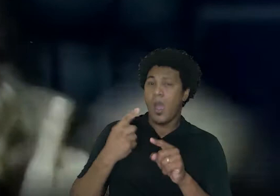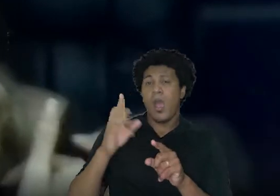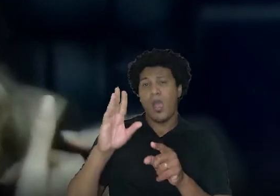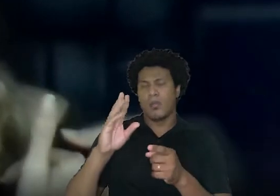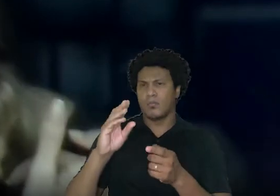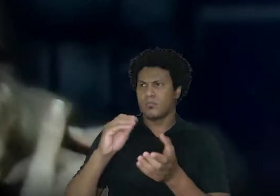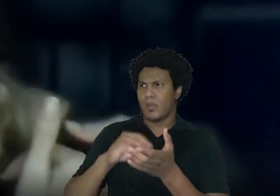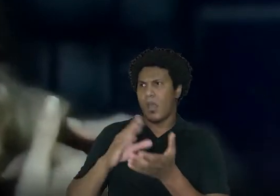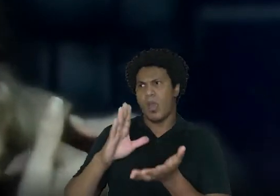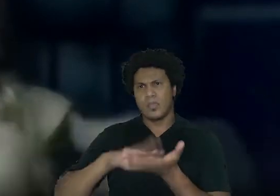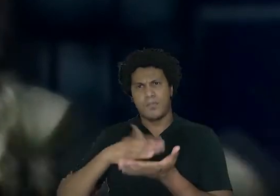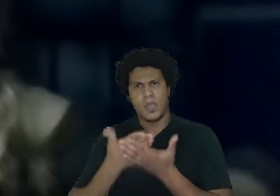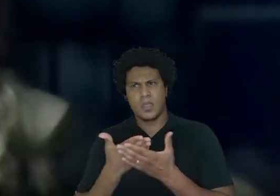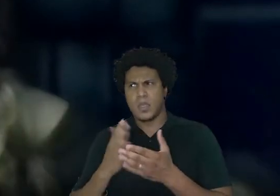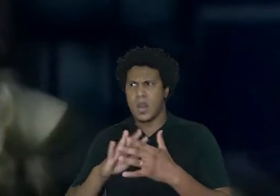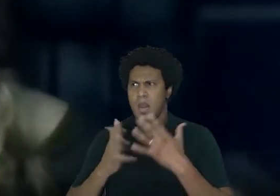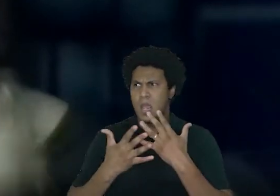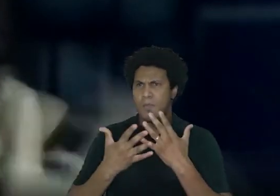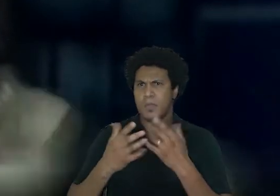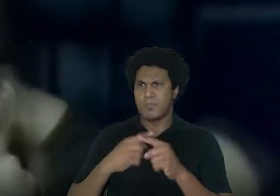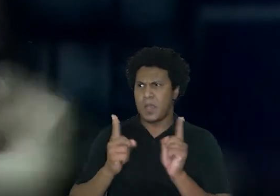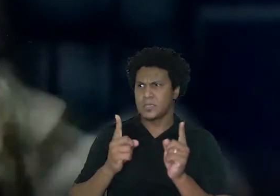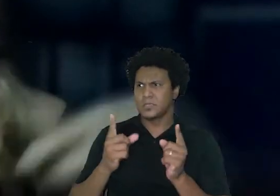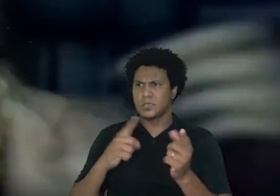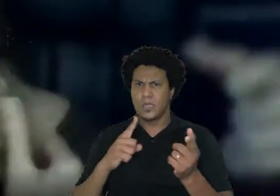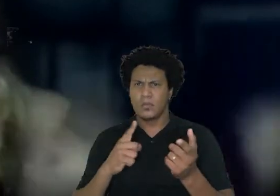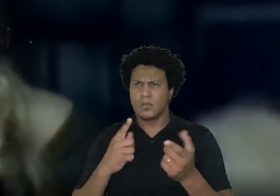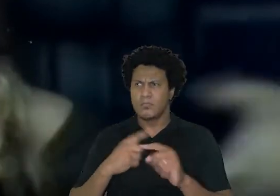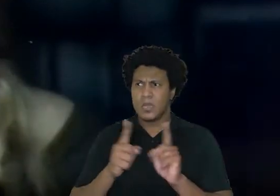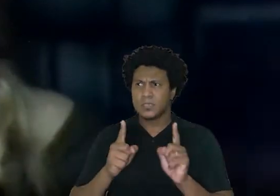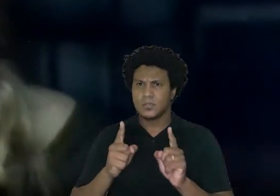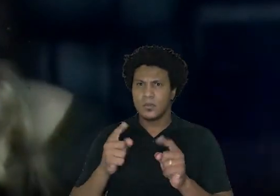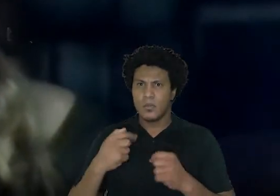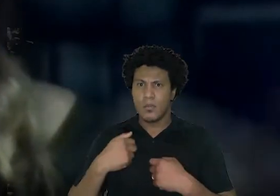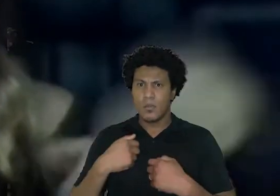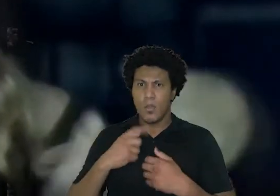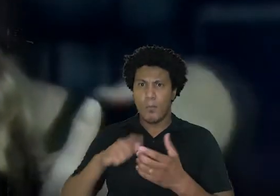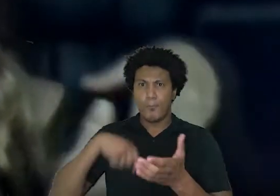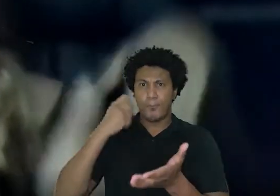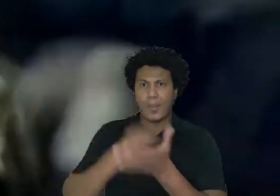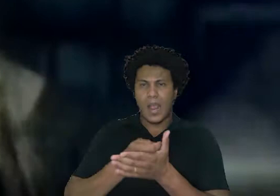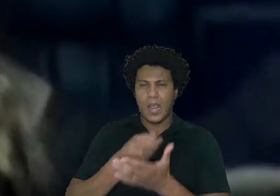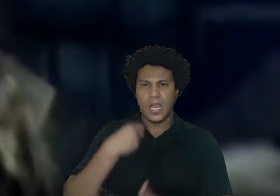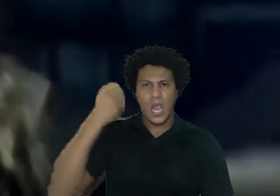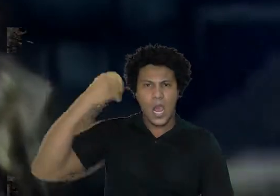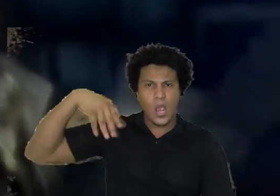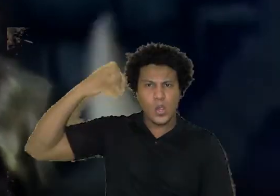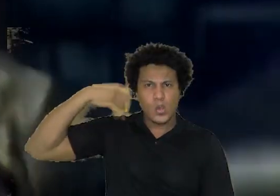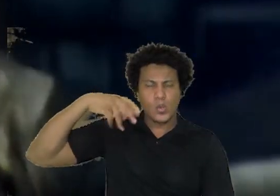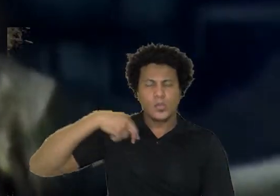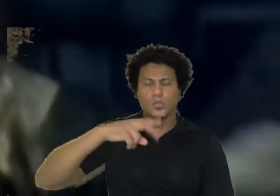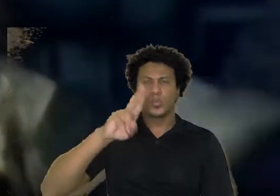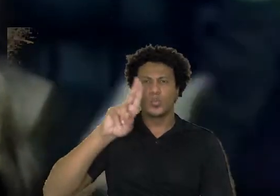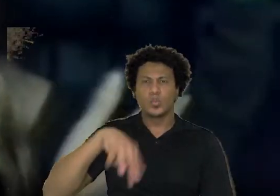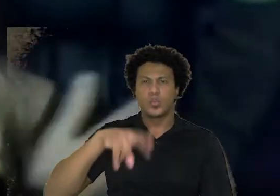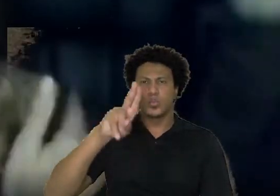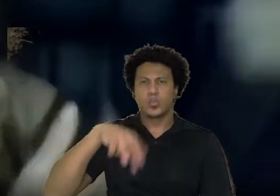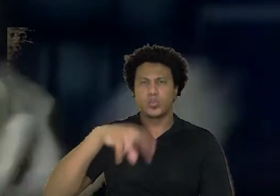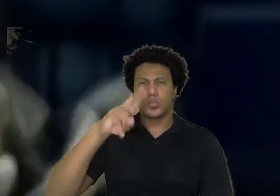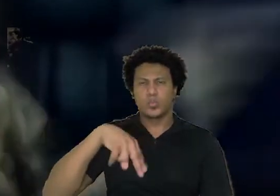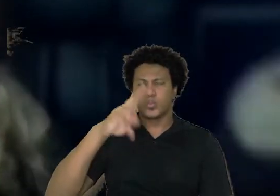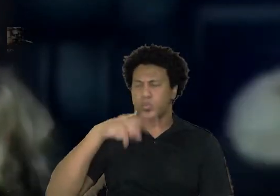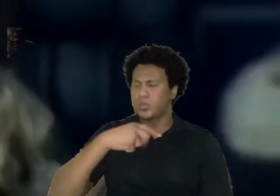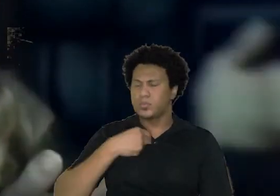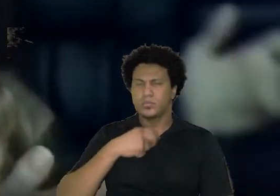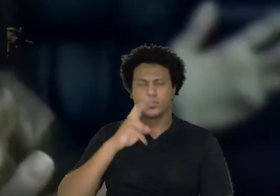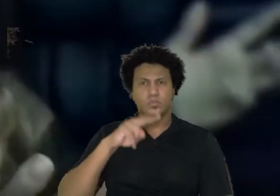nunca estudei acessibilidade, né? E eu ficava, sério? É um espetáculo acessível, mas eu não é tão acessível, tem um intérprete de livros, acessibilidade em livros, mas eu